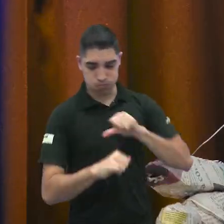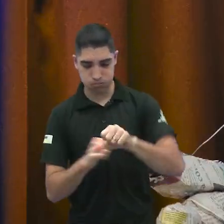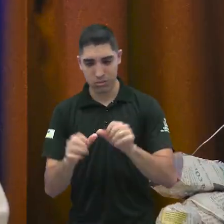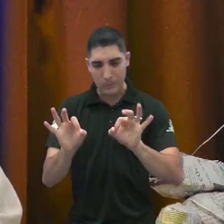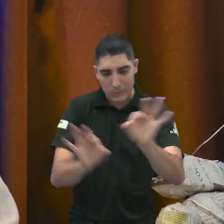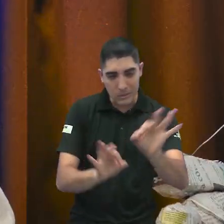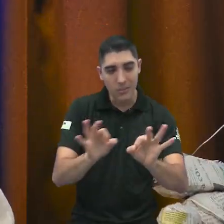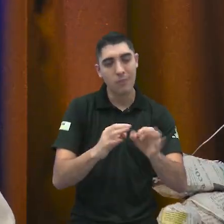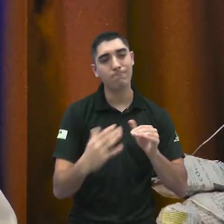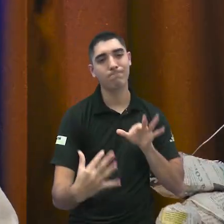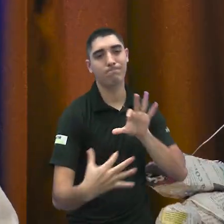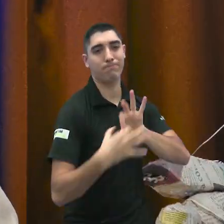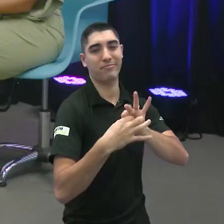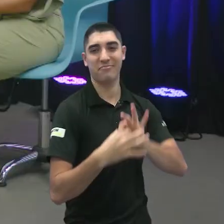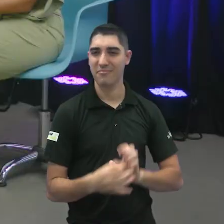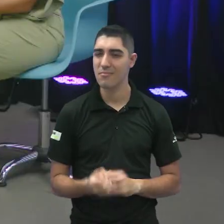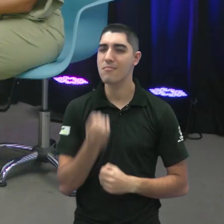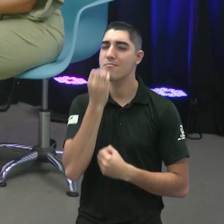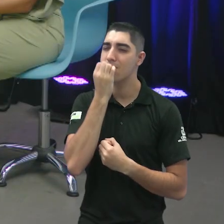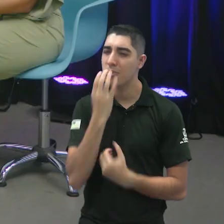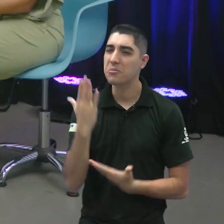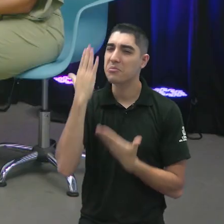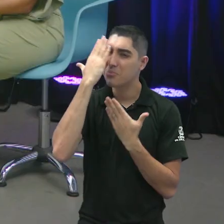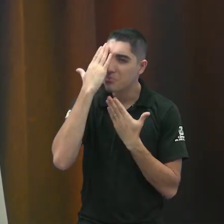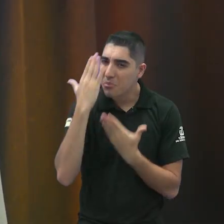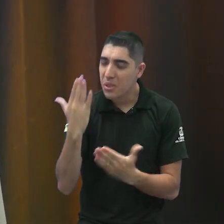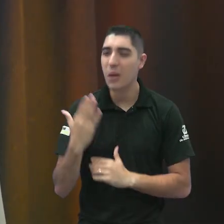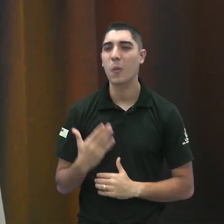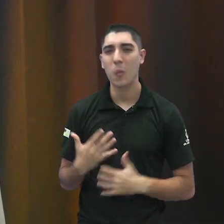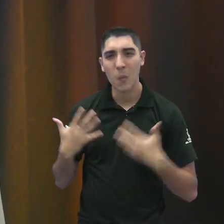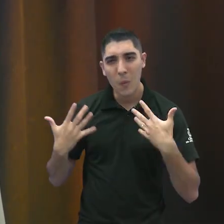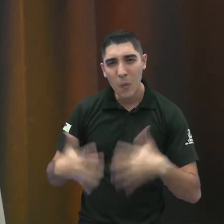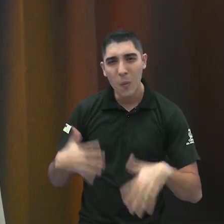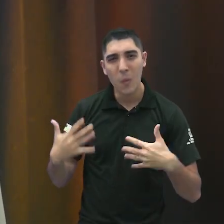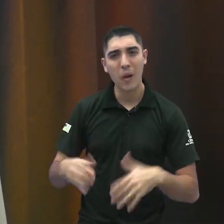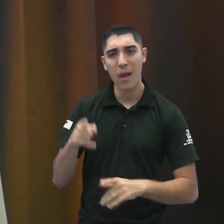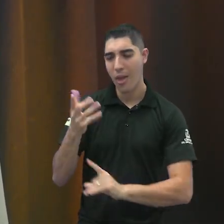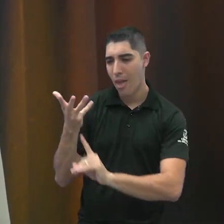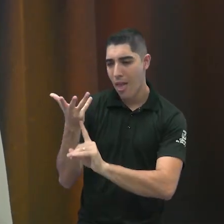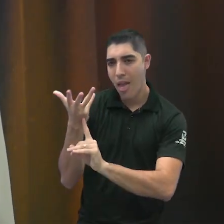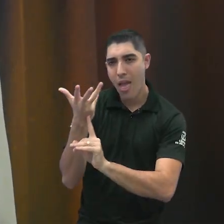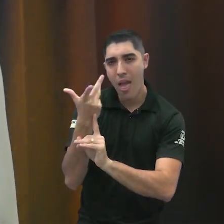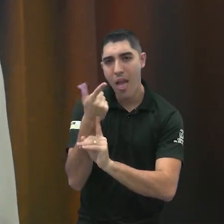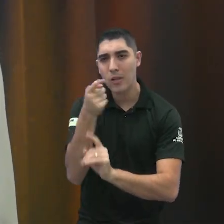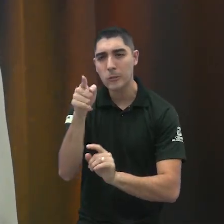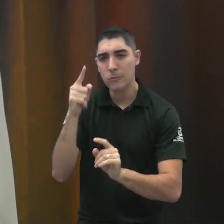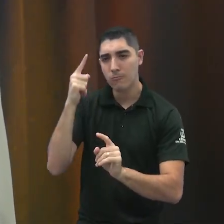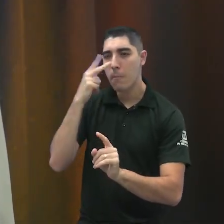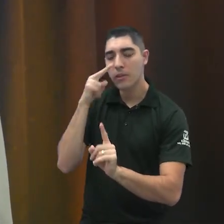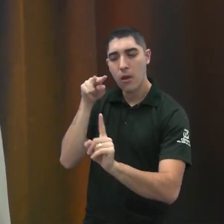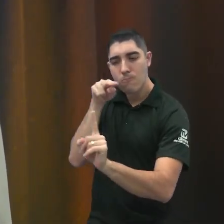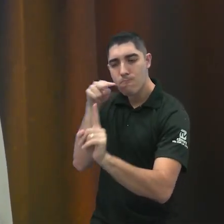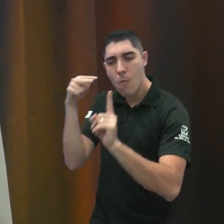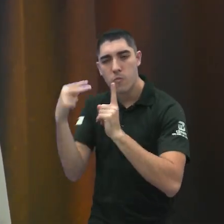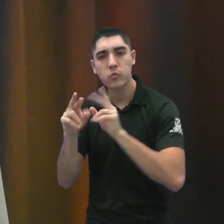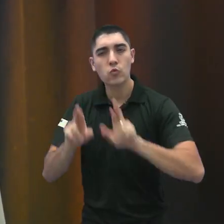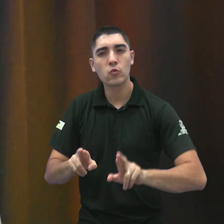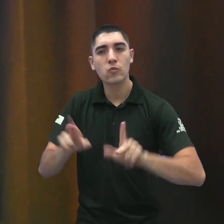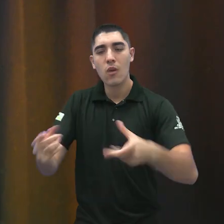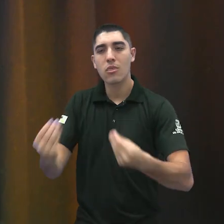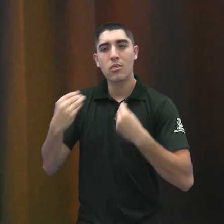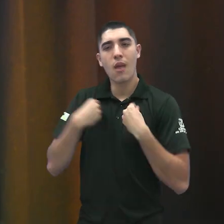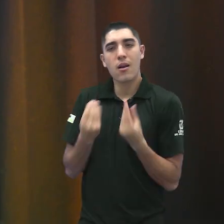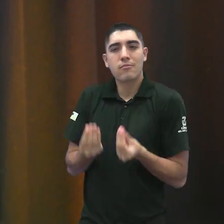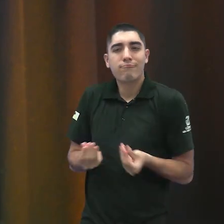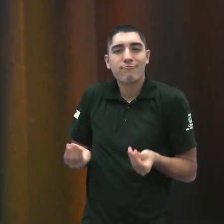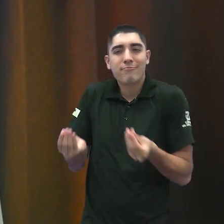para ela e dialogar com essa dor. Muito bom. Eu quero agradecer imensamente toda a sua entrega aqui artística, que traz sempre esse